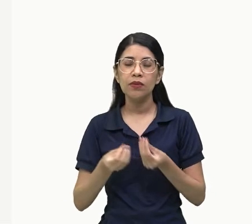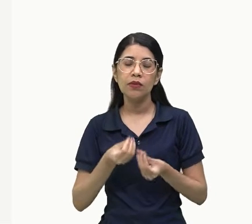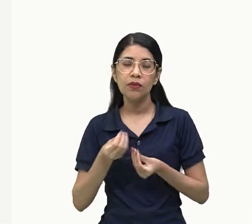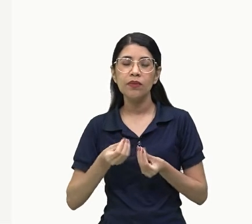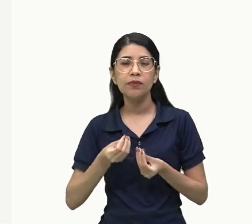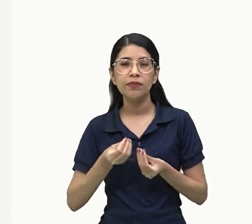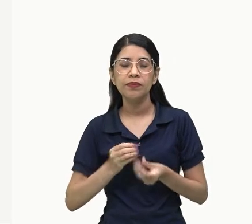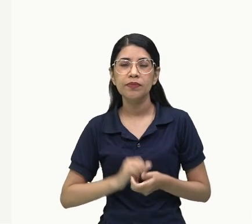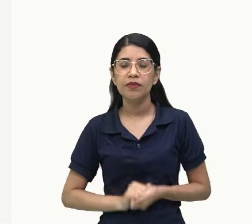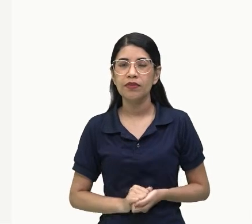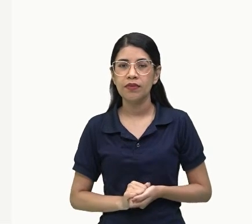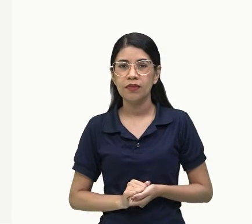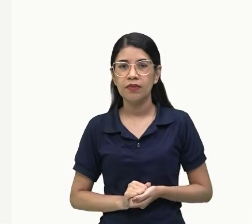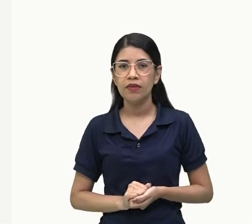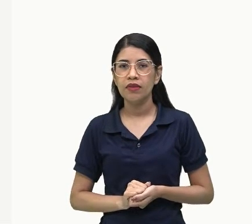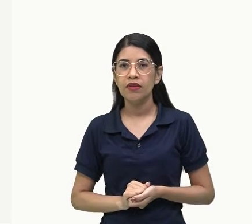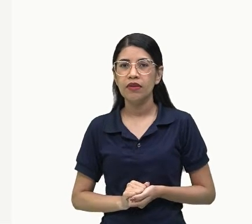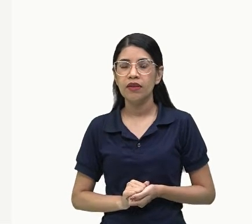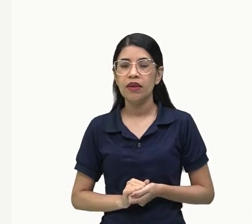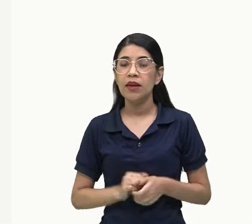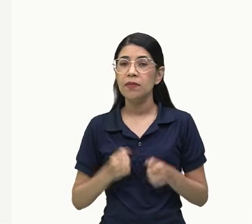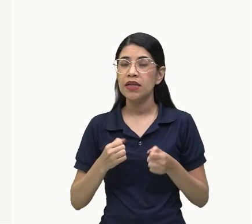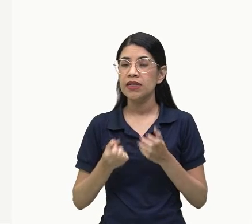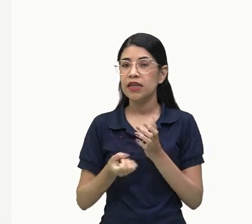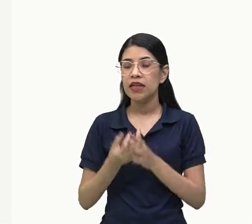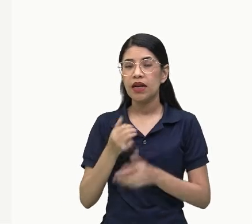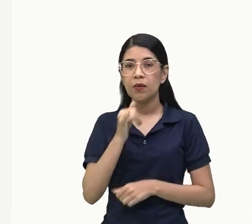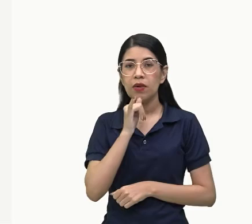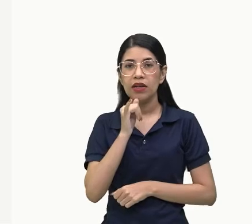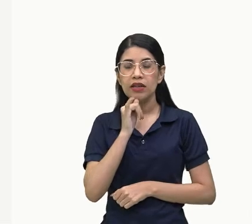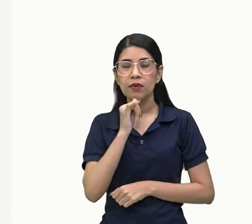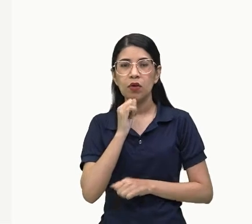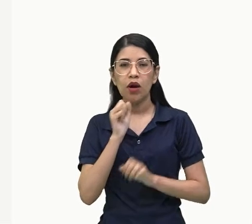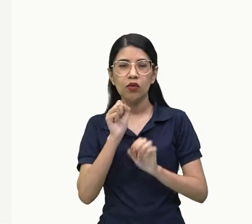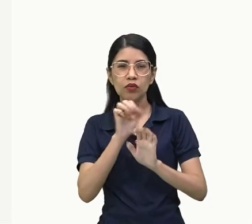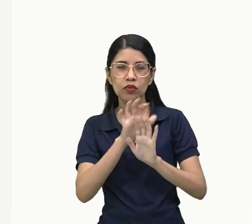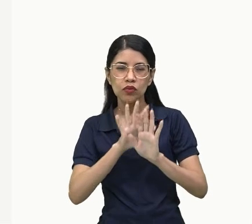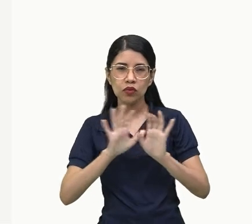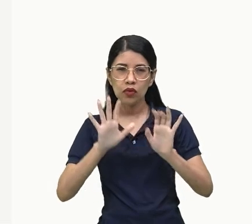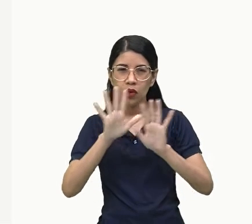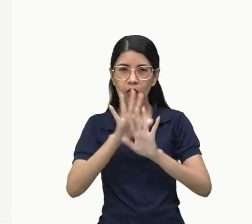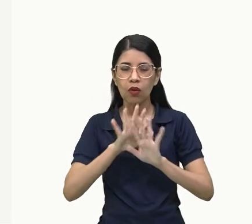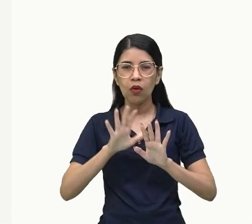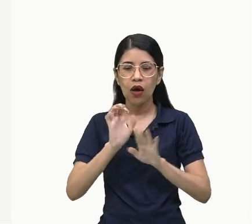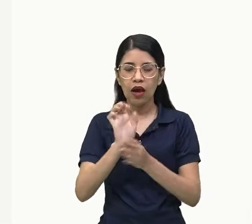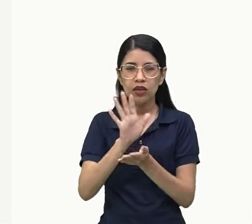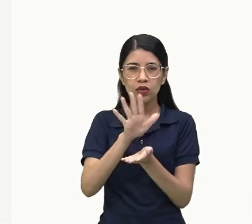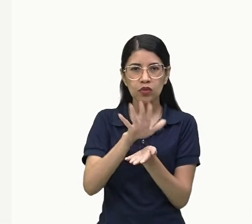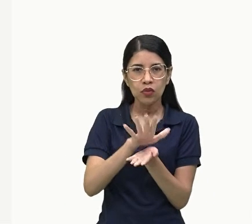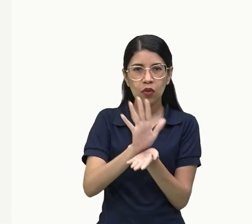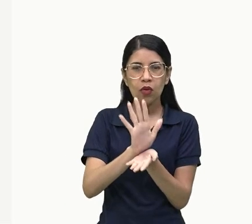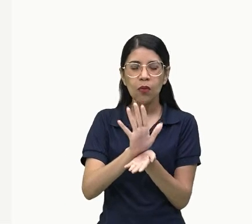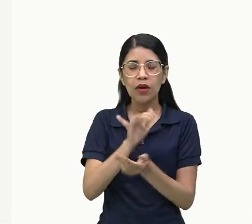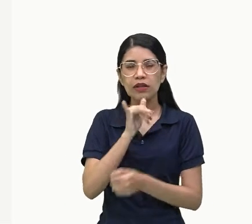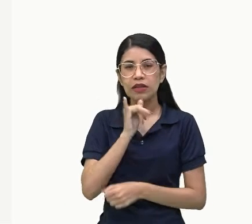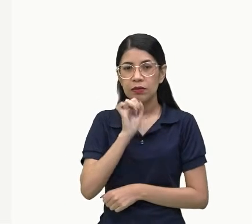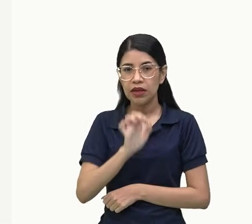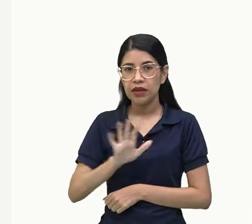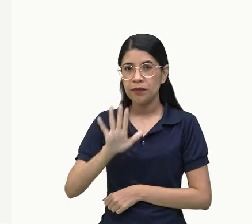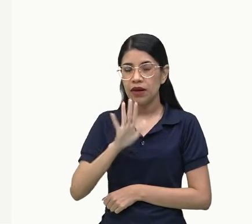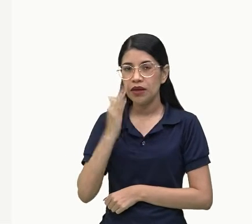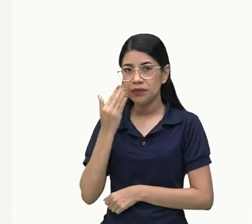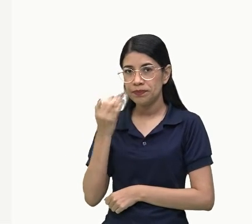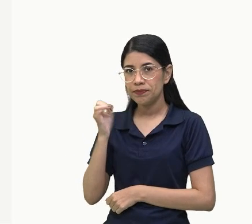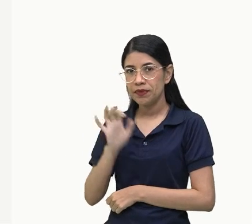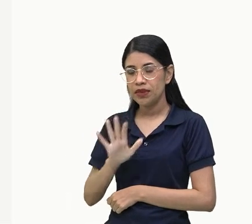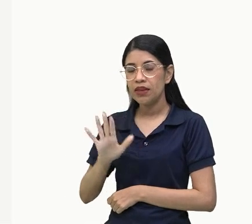deixam que seja criado, por exemplo, sombras ou penumbras. Né? Como a gente vê aqui na imagem, eu vou ter aqui